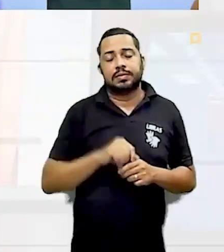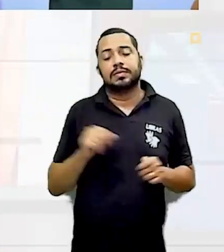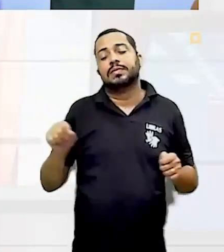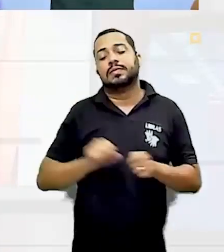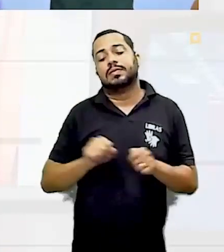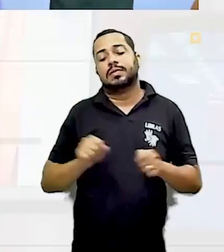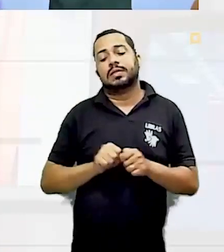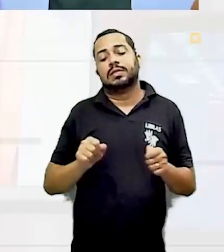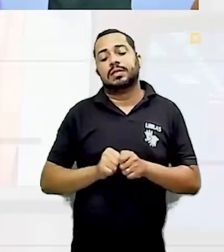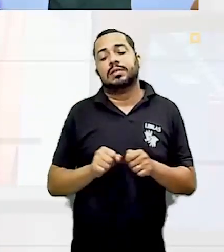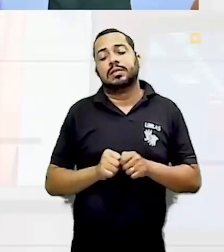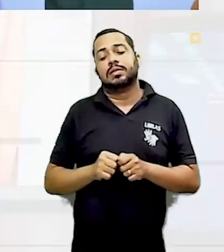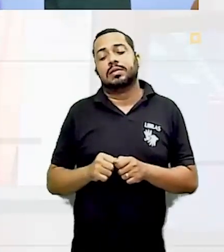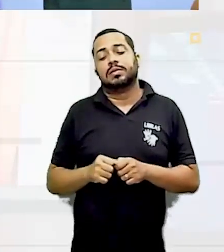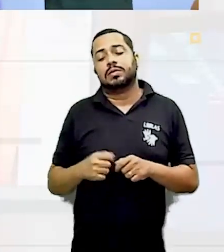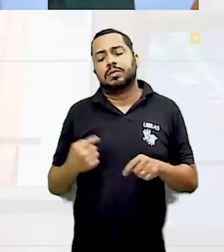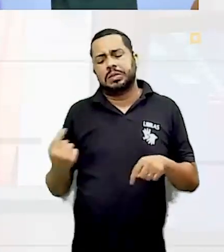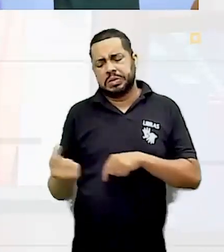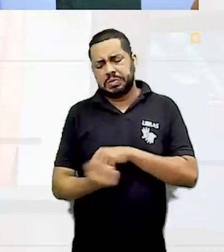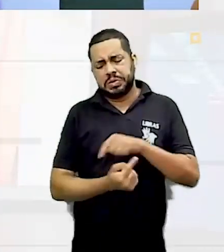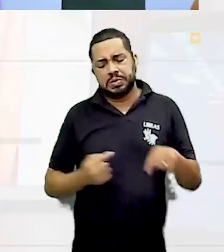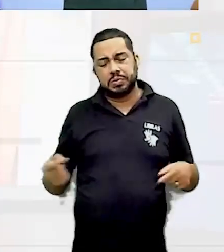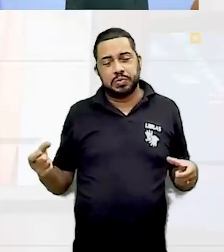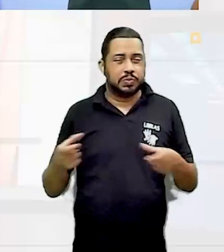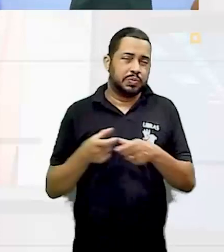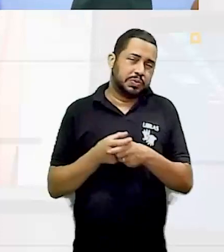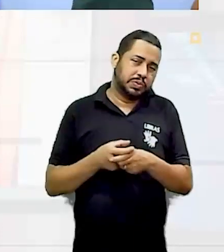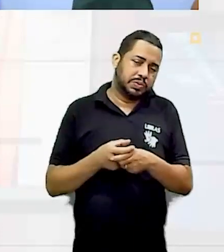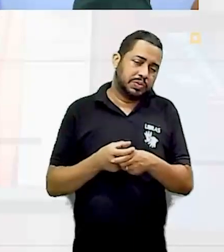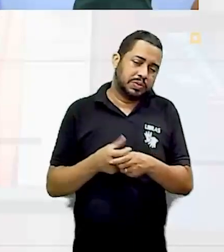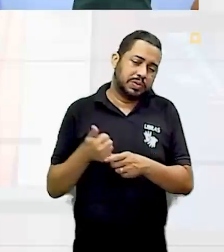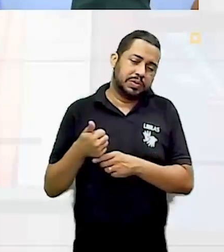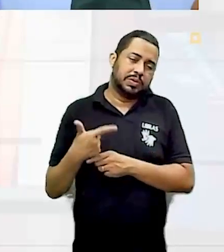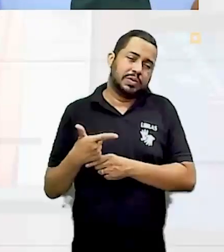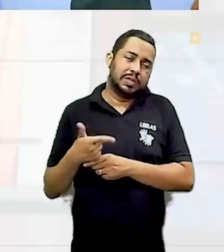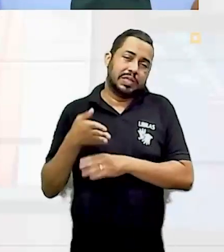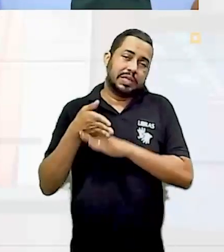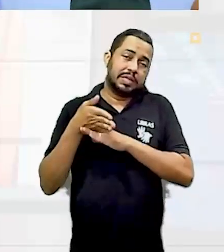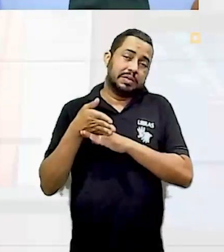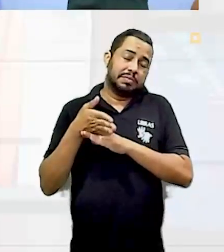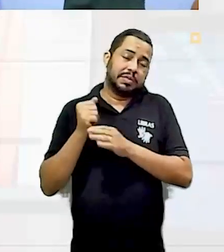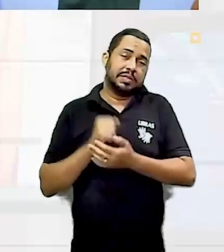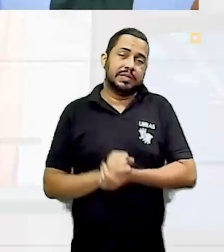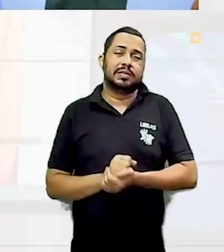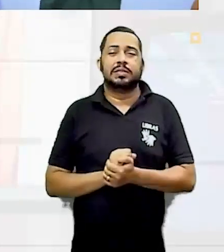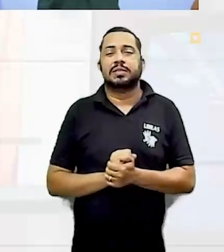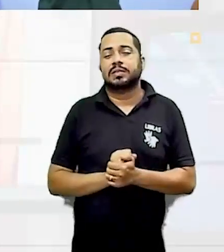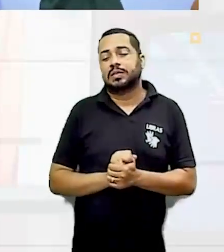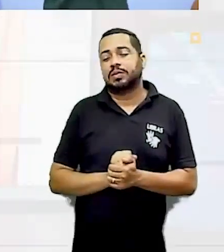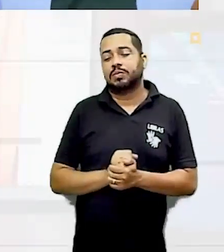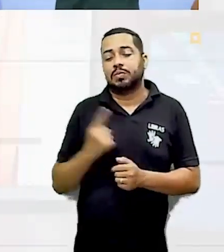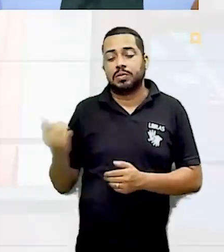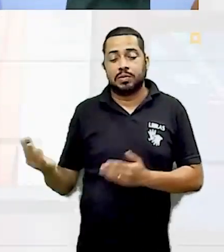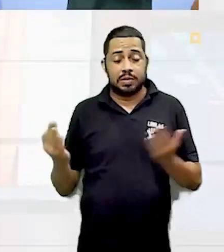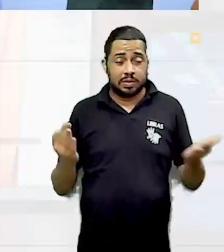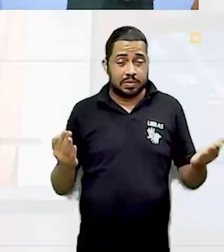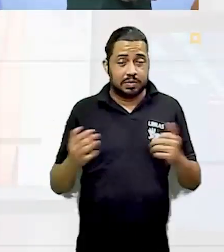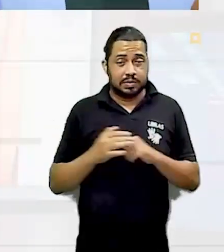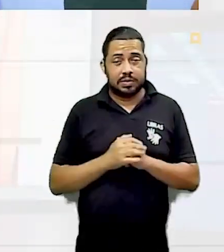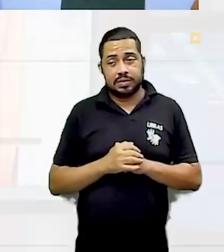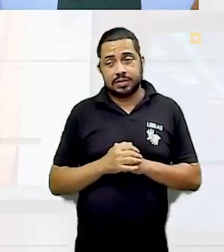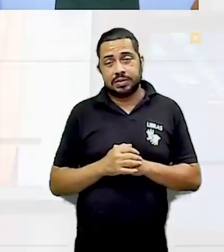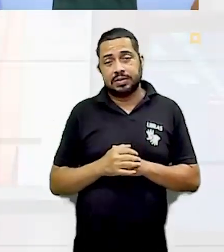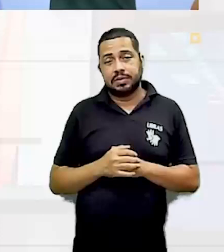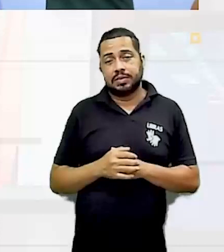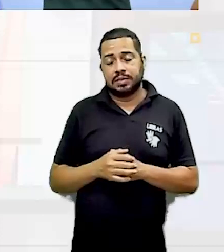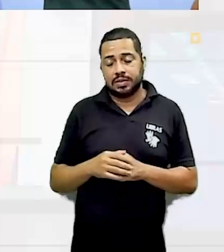fez um circuitozinho curto, pequeno mesmo, com 12 câmeras posicionadas uma do lado da outra, de